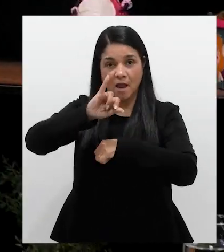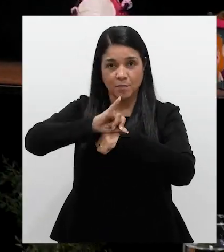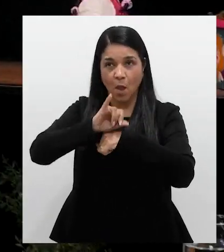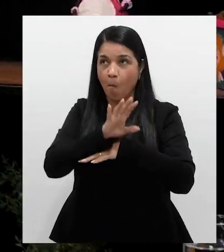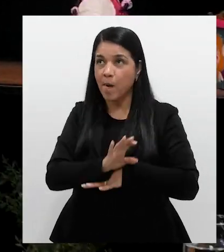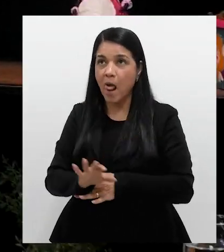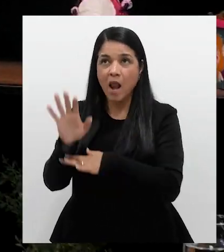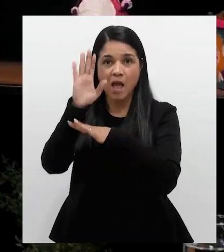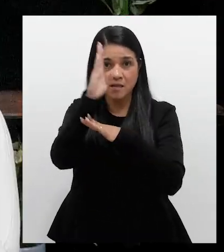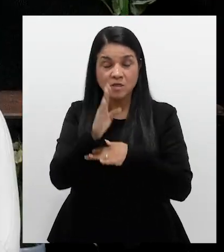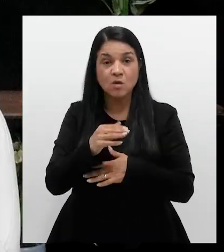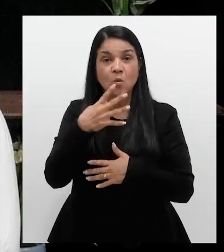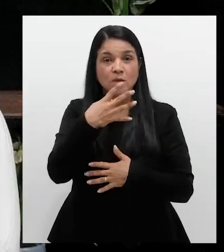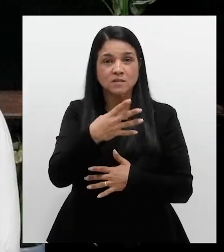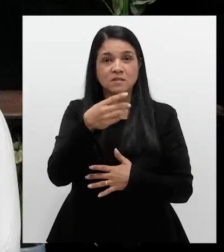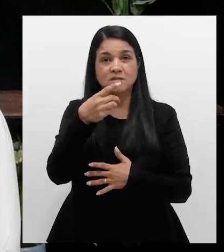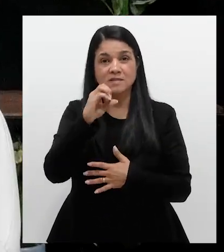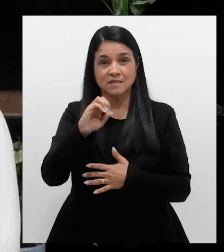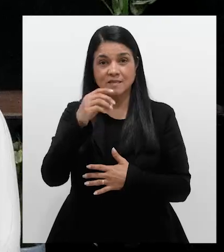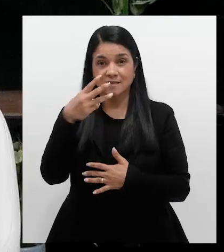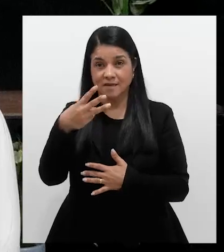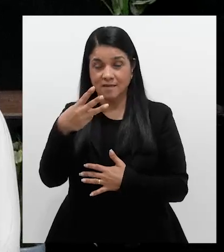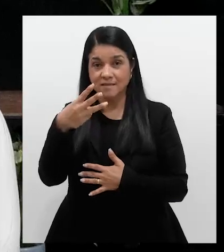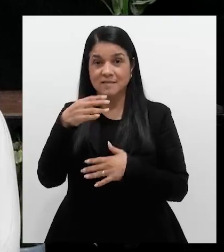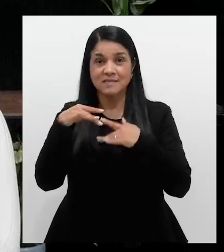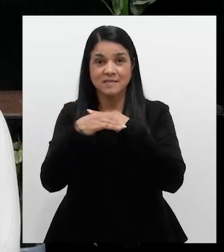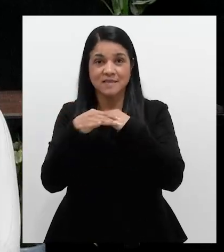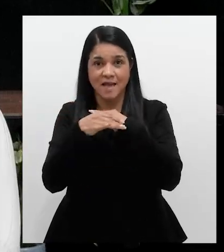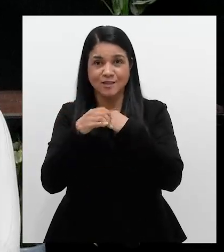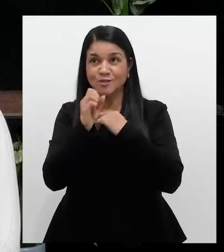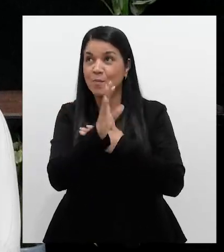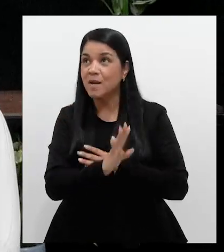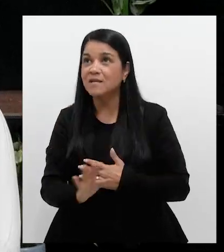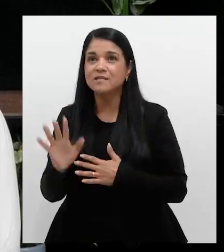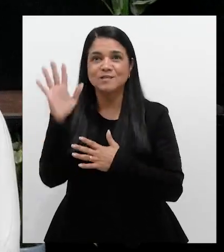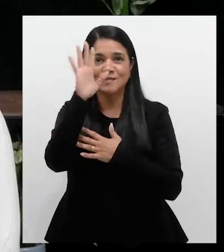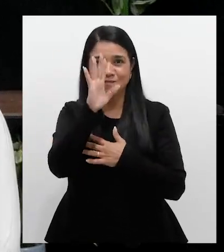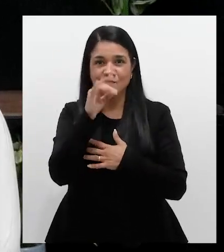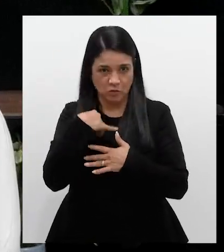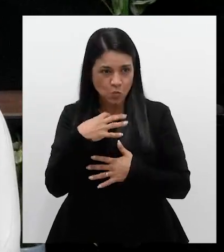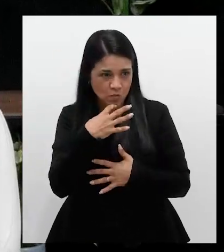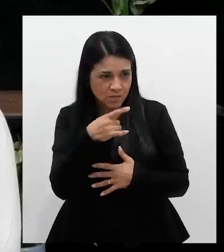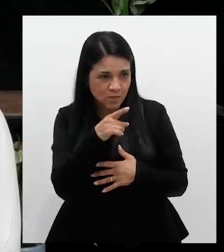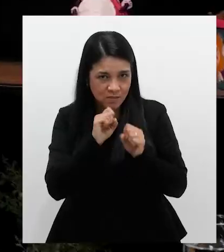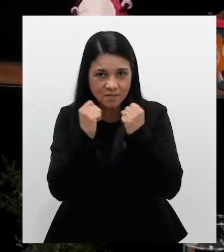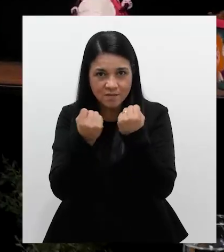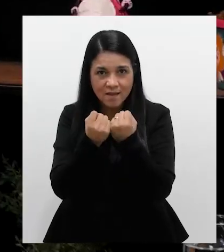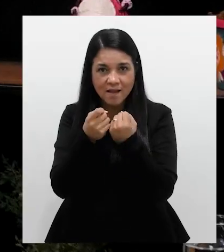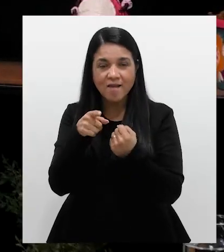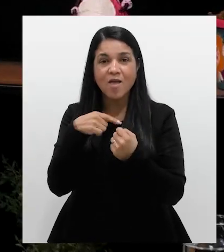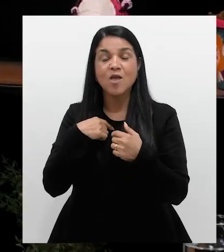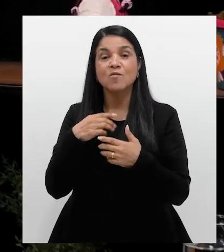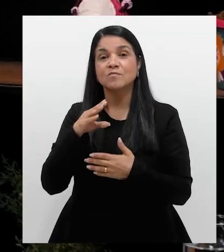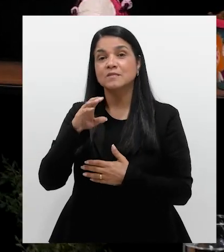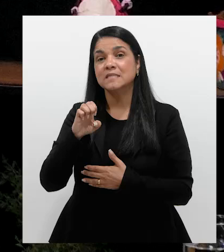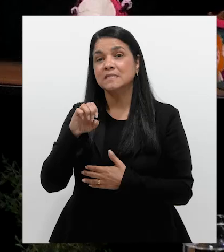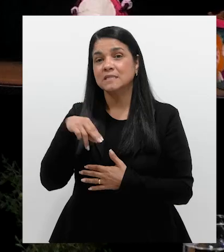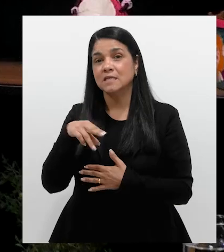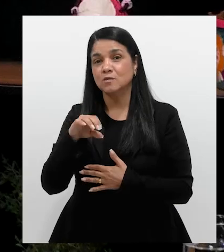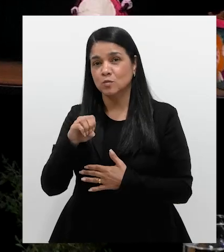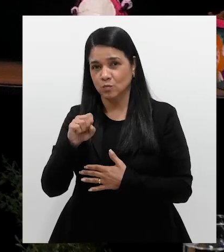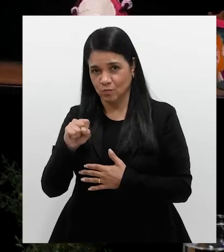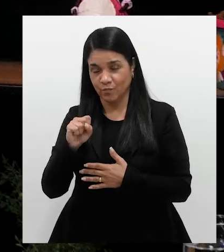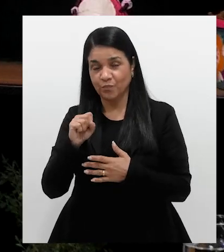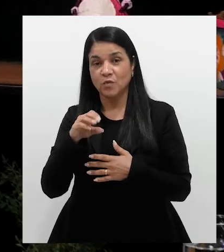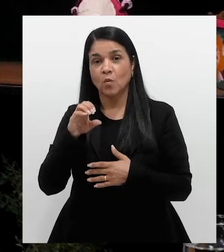capitais em 403 cidades do interior de todo o país, né? O senhor teve acesso, o senhor teve conhecimento dessa pesquisa? Sim, tive. É um censo, né? Um